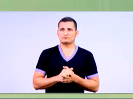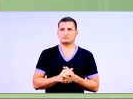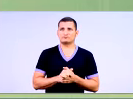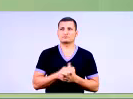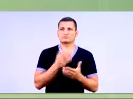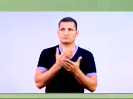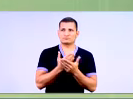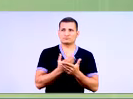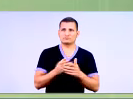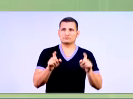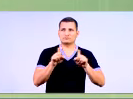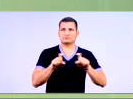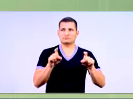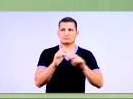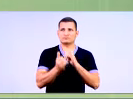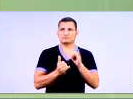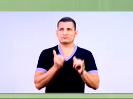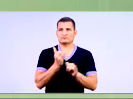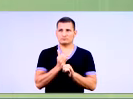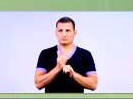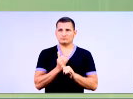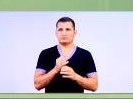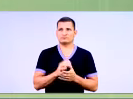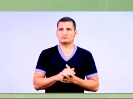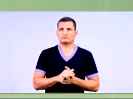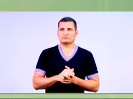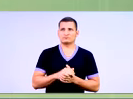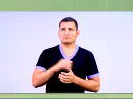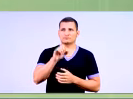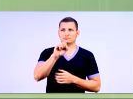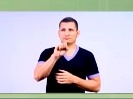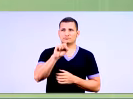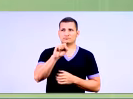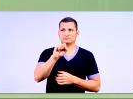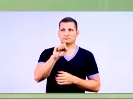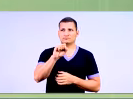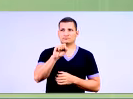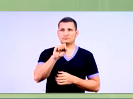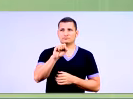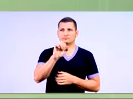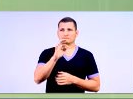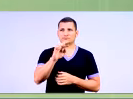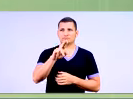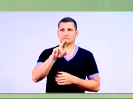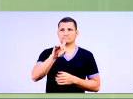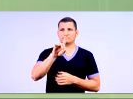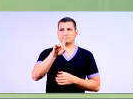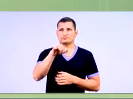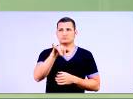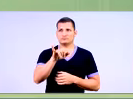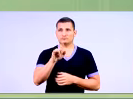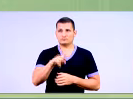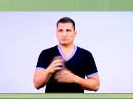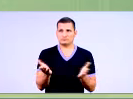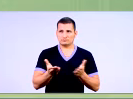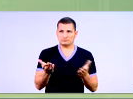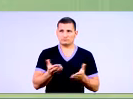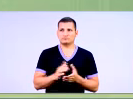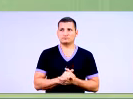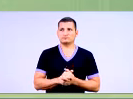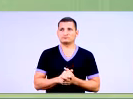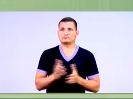Estudo informática para a internet. Aqui o study está no presente. Agora sim, nós começamos a ver